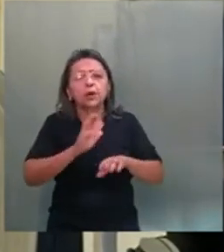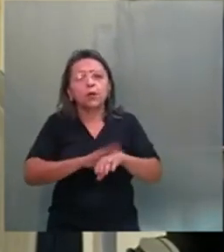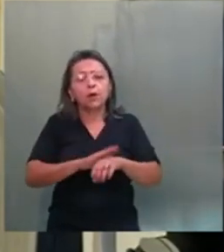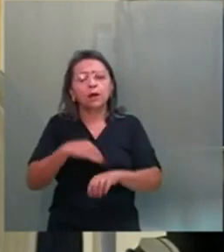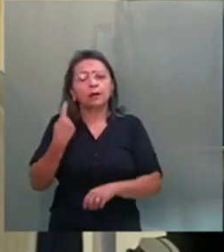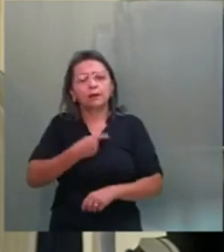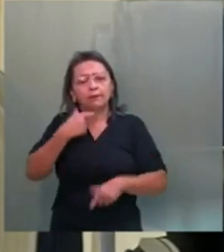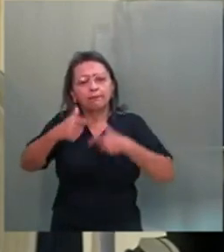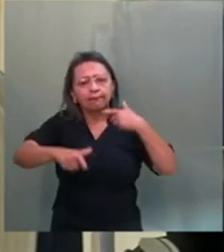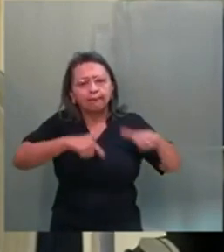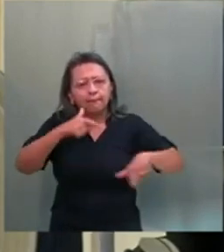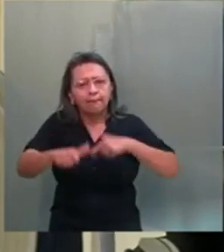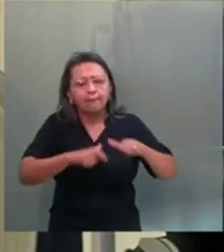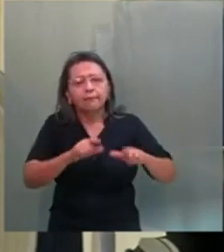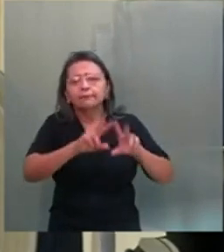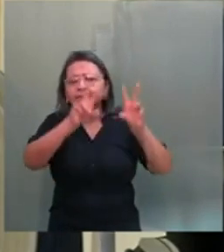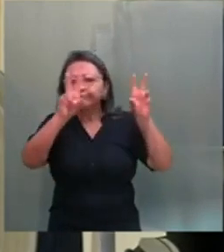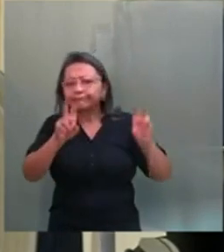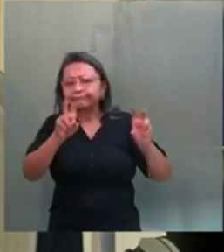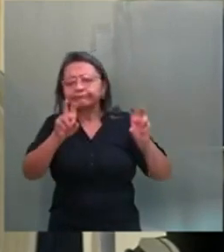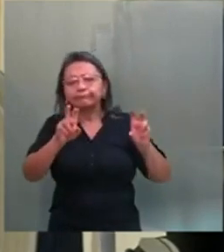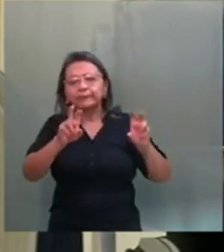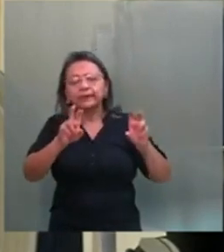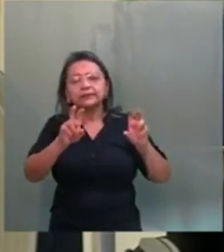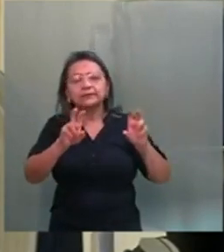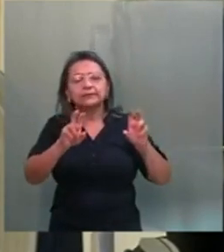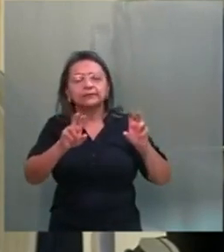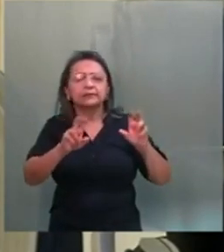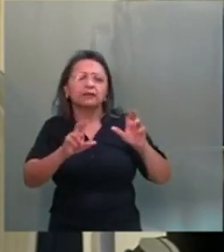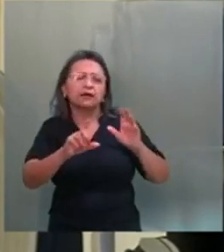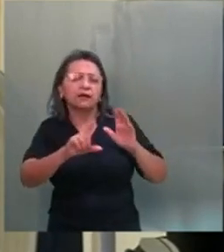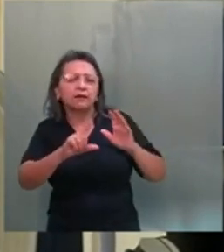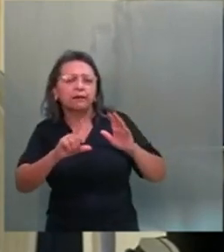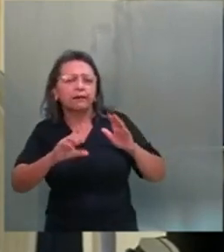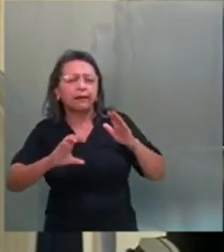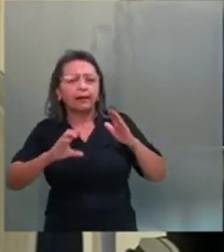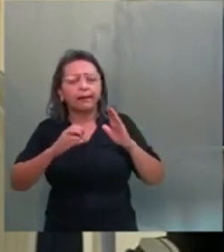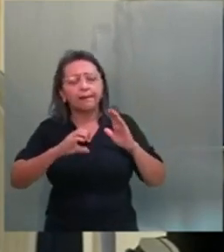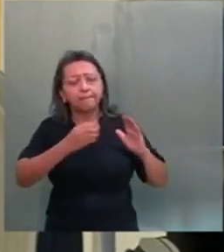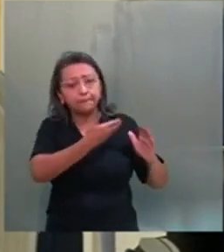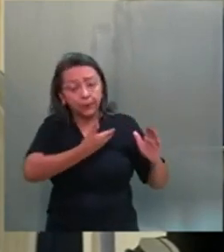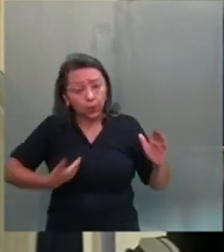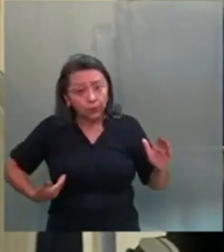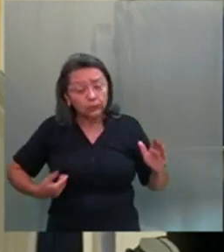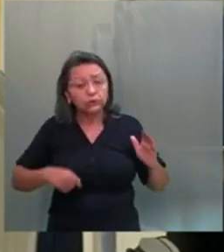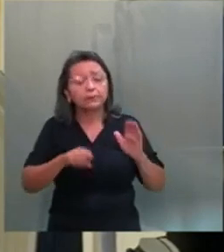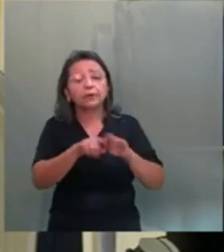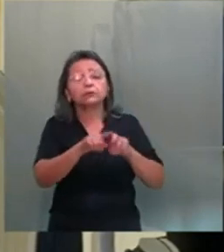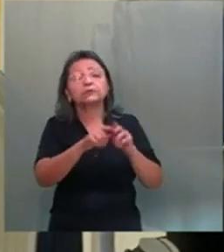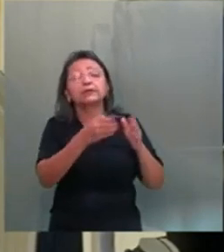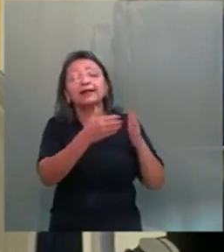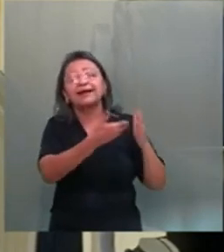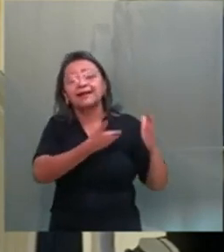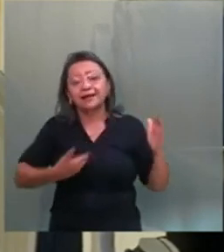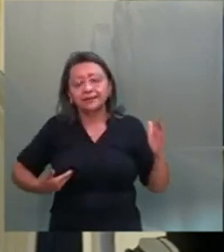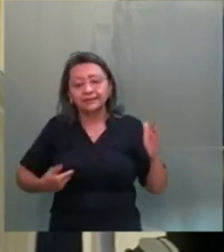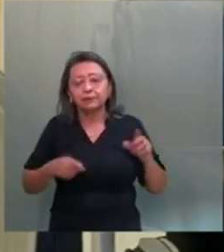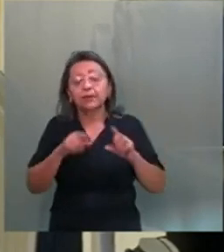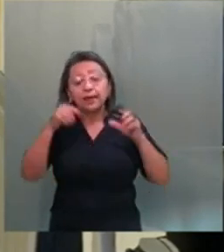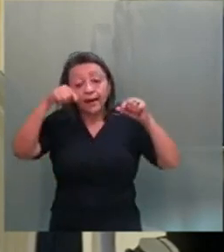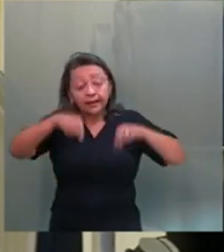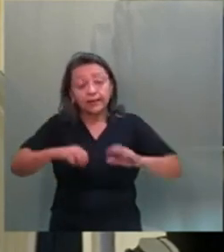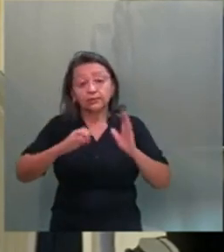nós trabalhamos a questão das agências públicas e dos canais públicos. E aqui no Senado,